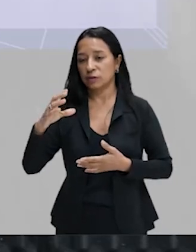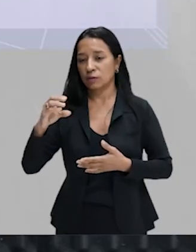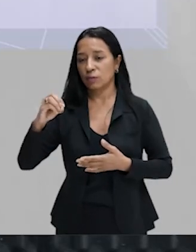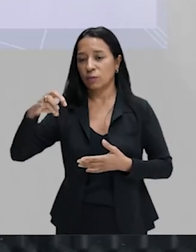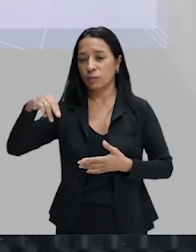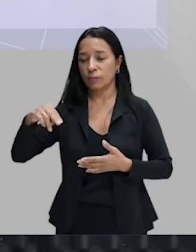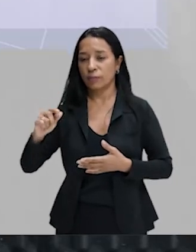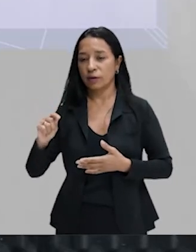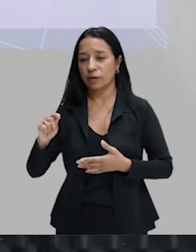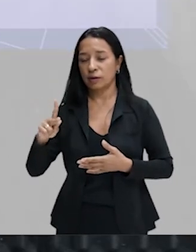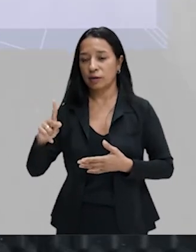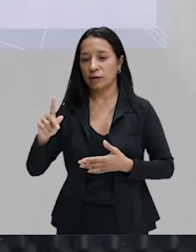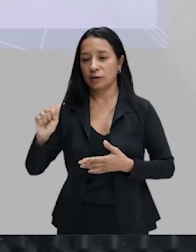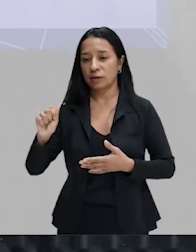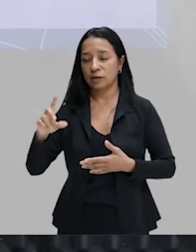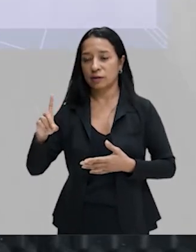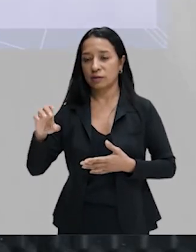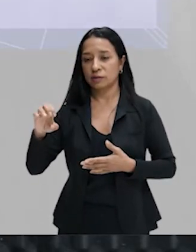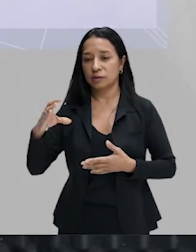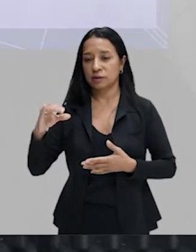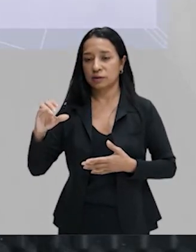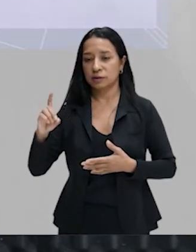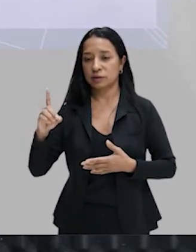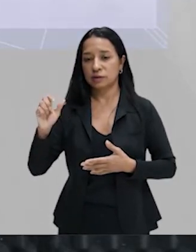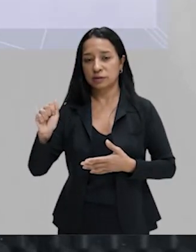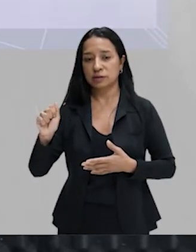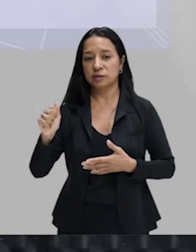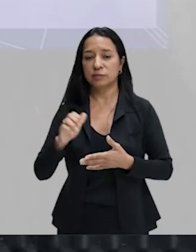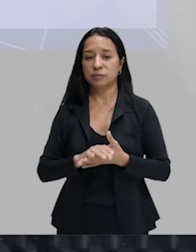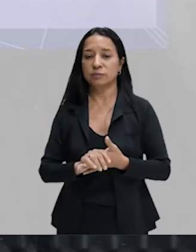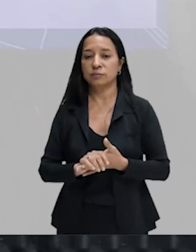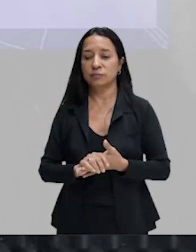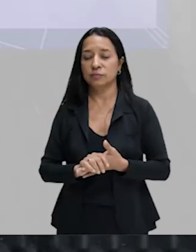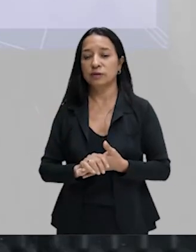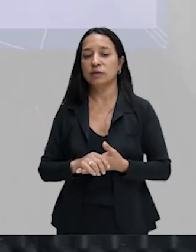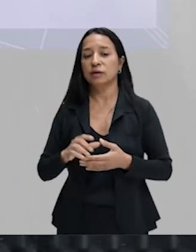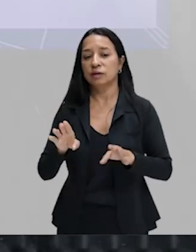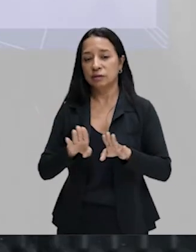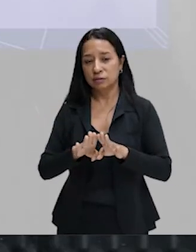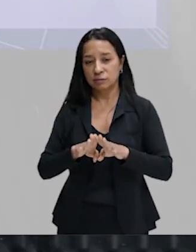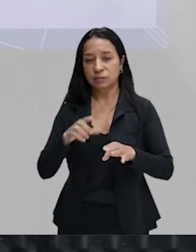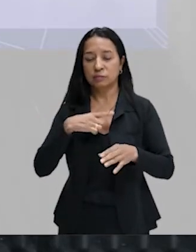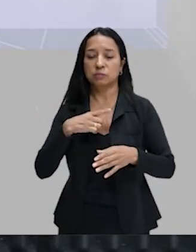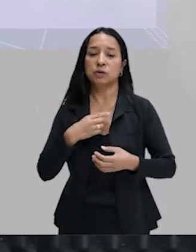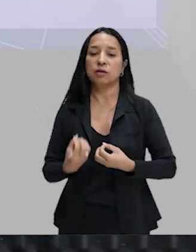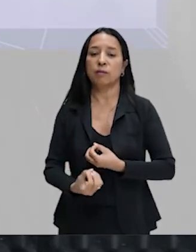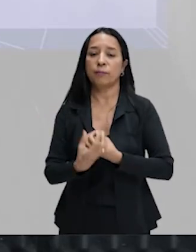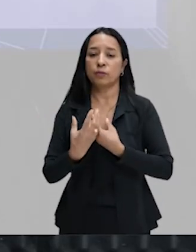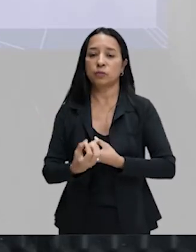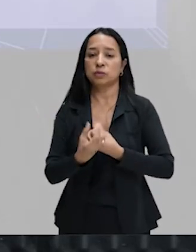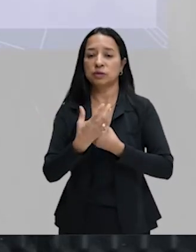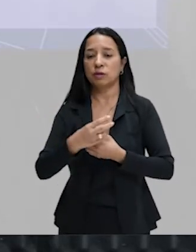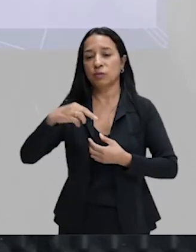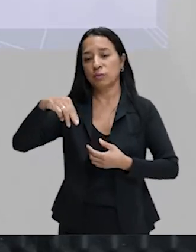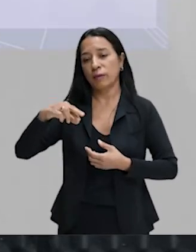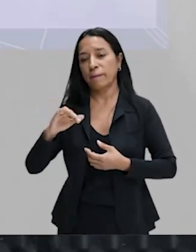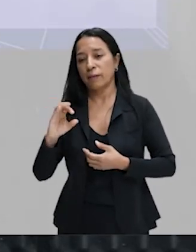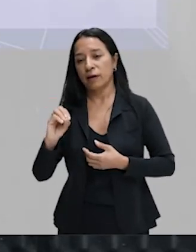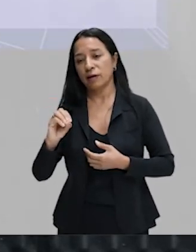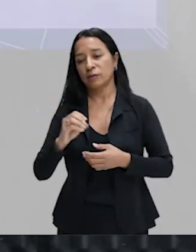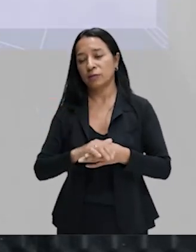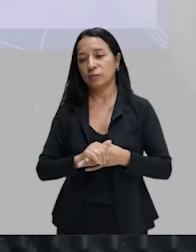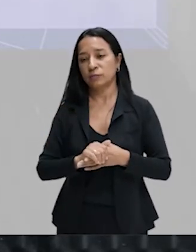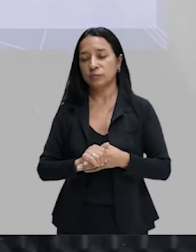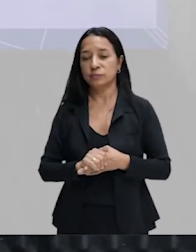produção poética de Mário Quintana, que eu já falei, muitas vezes tomado à parte dessa geração. Algumas vezes ele fica um pouco à parte. Ele